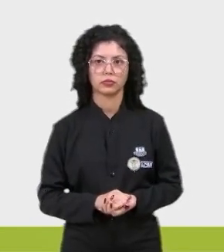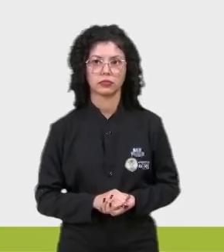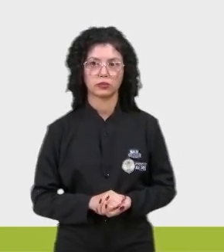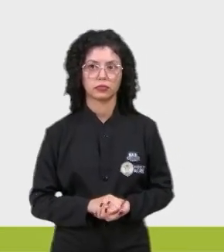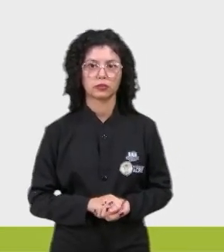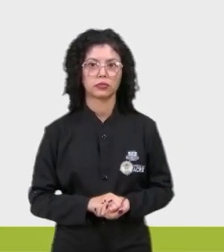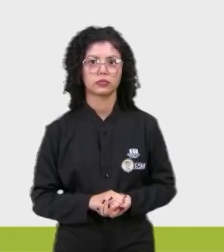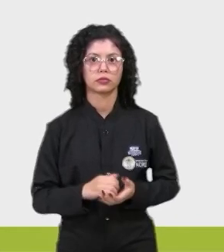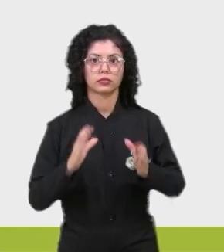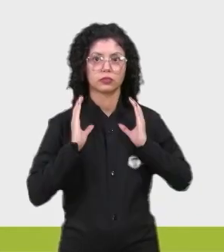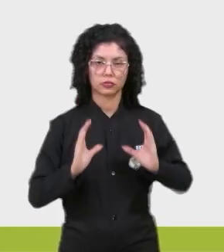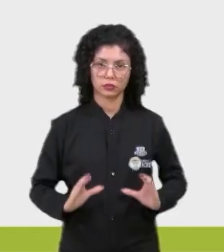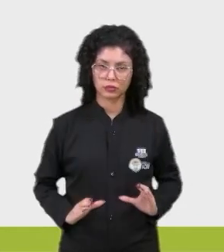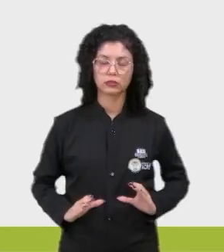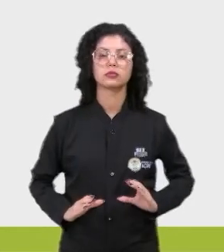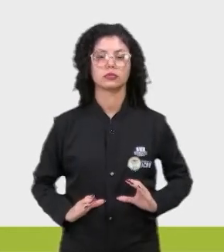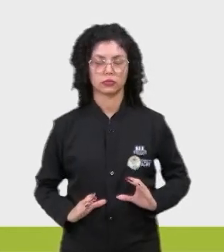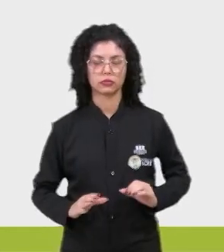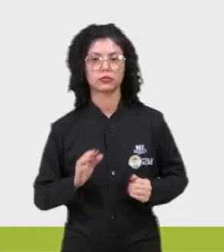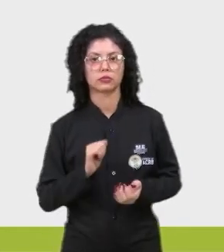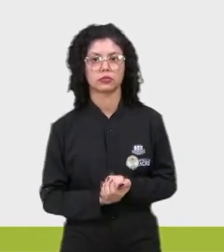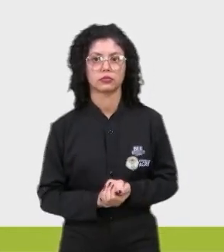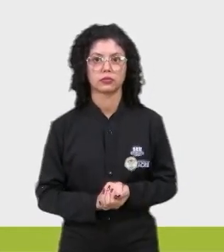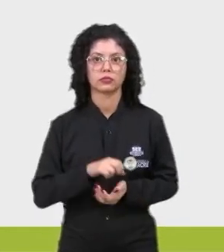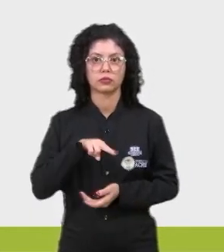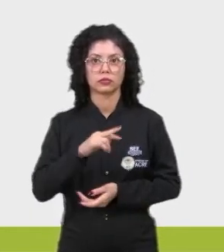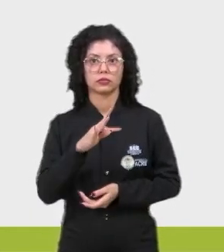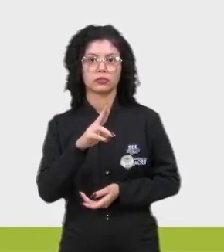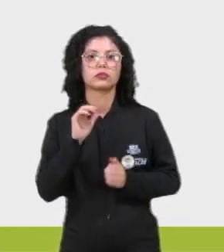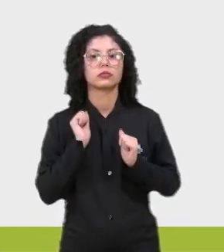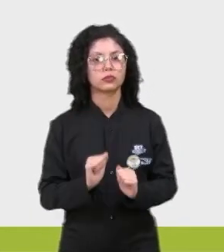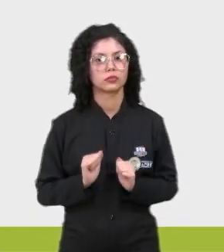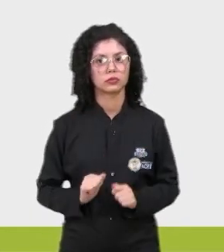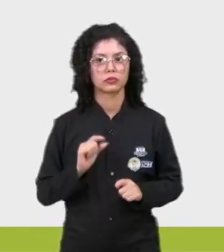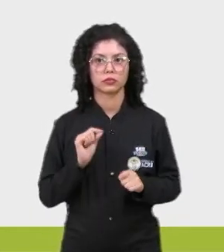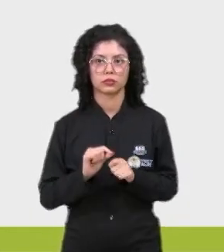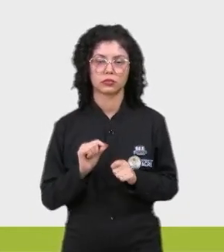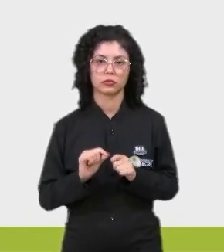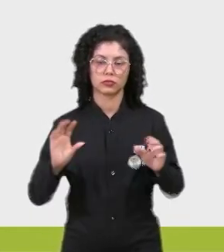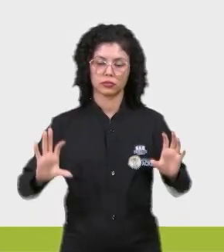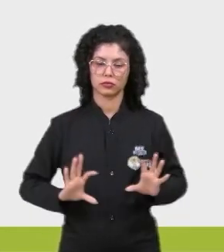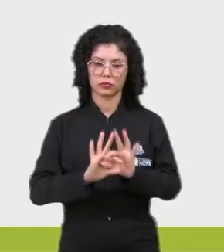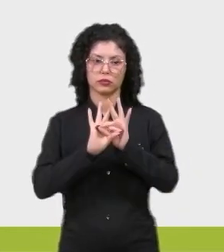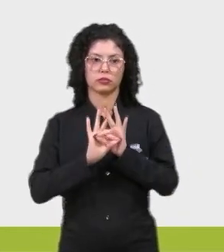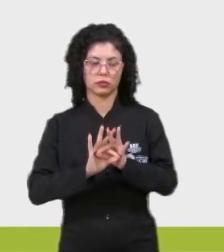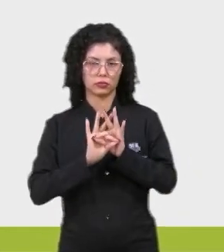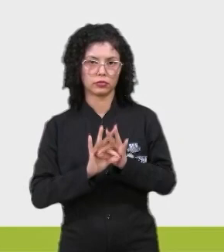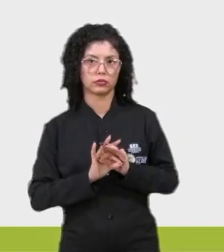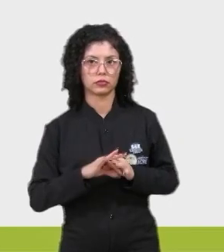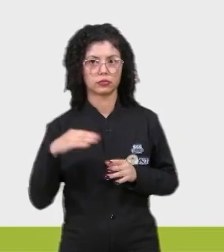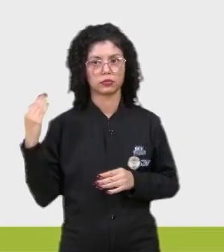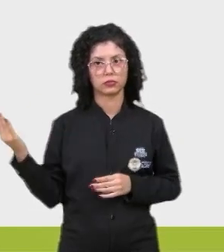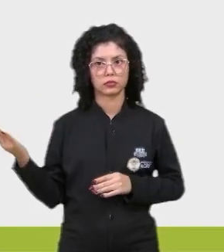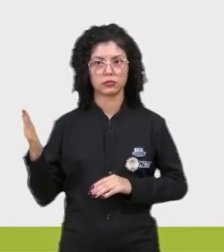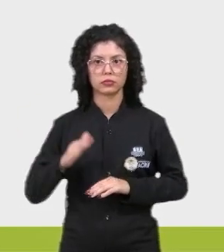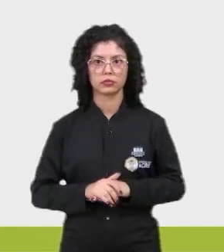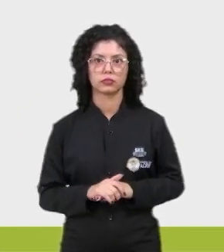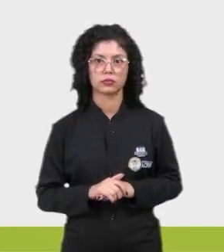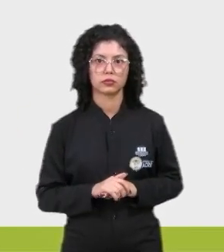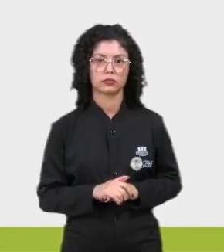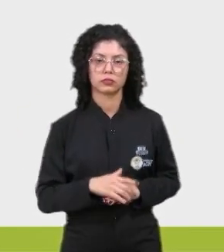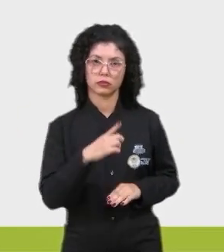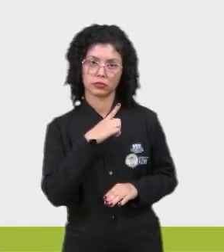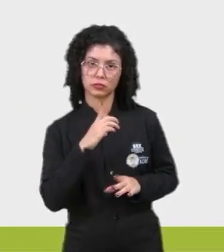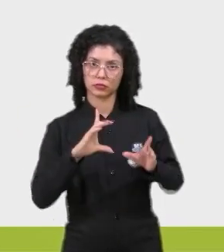as cidadanias mutiladas do Milton Santos, que você pode ali fazer uma associação, né? Tem aqui que afirma